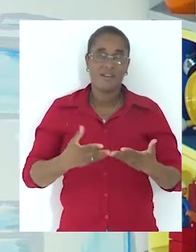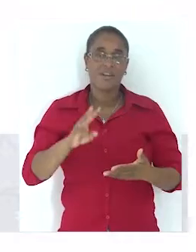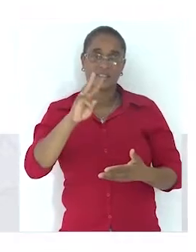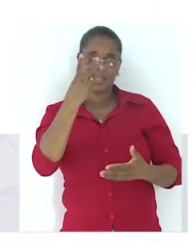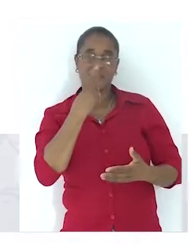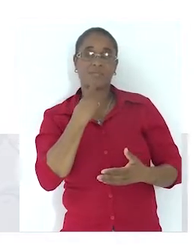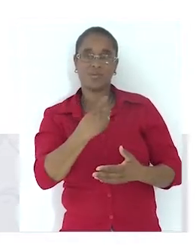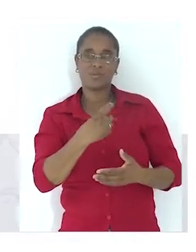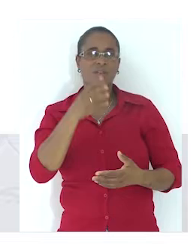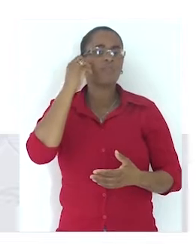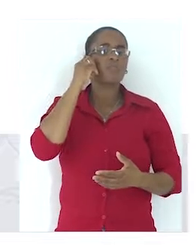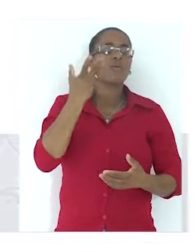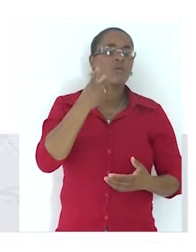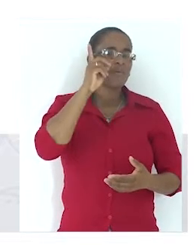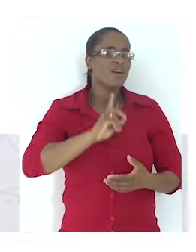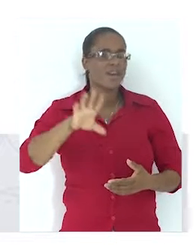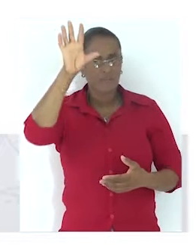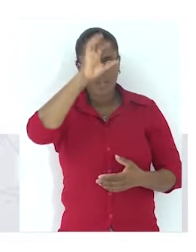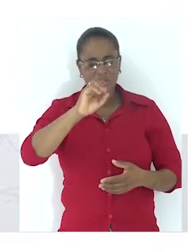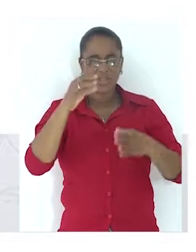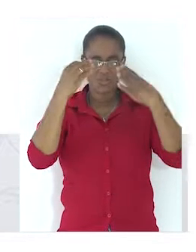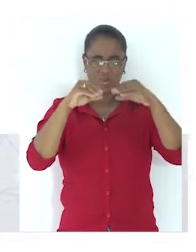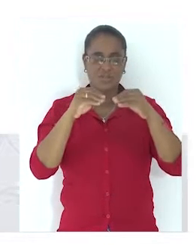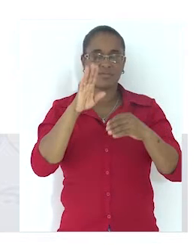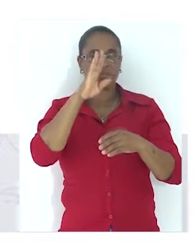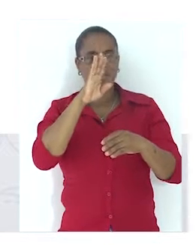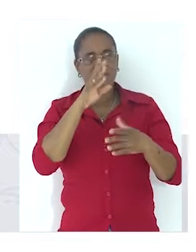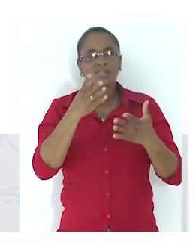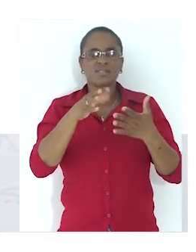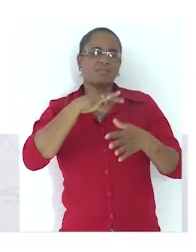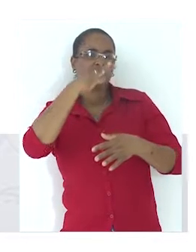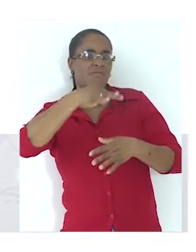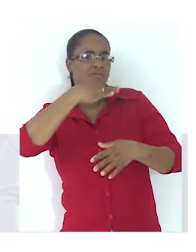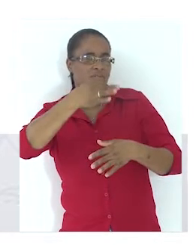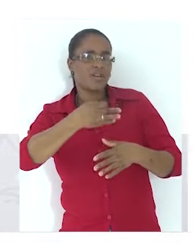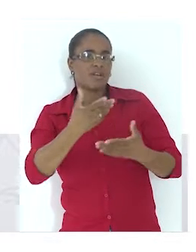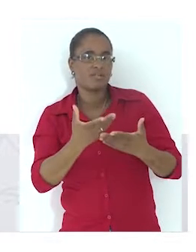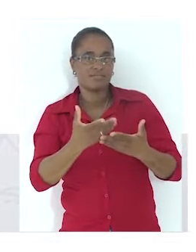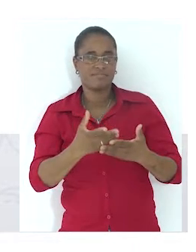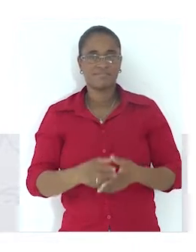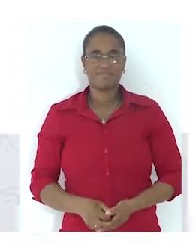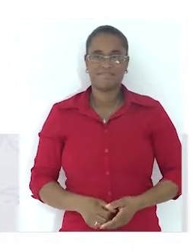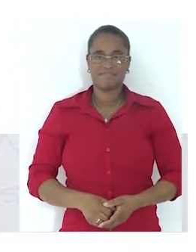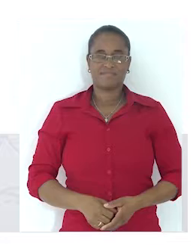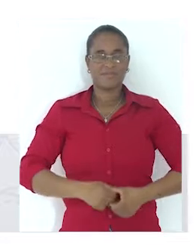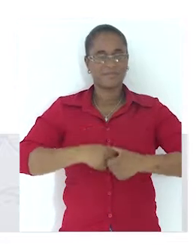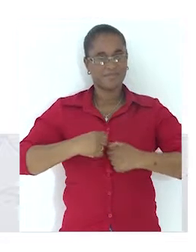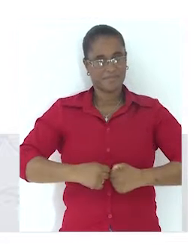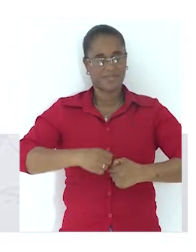questão, como a Ministra da Educação se posicionou, portanto, qual é a posição